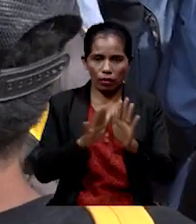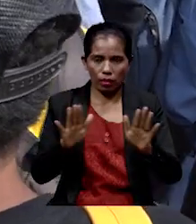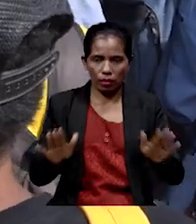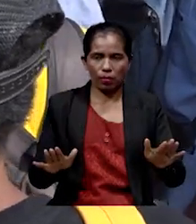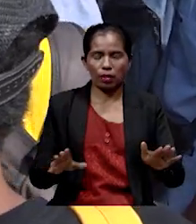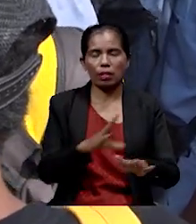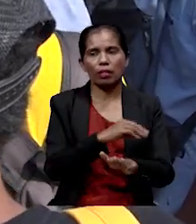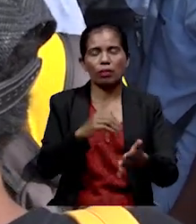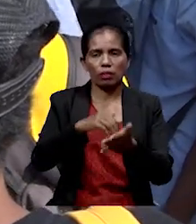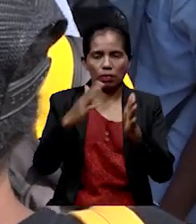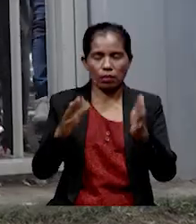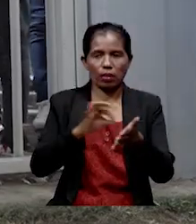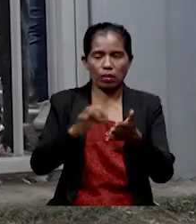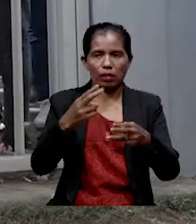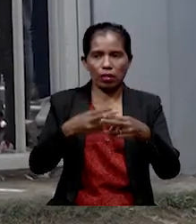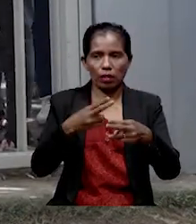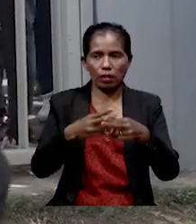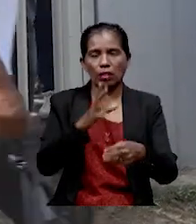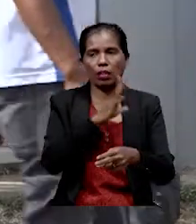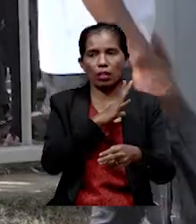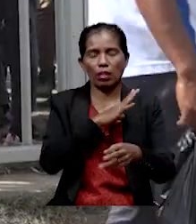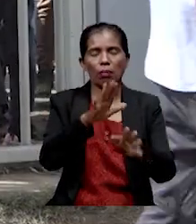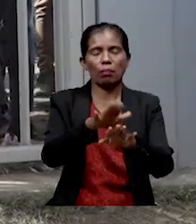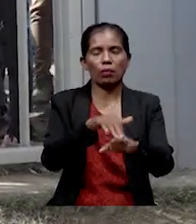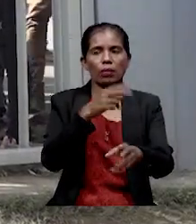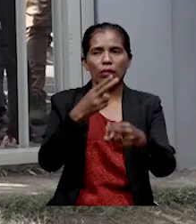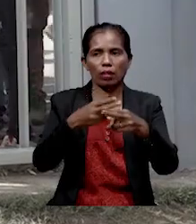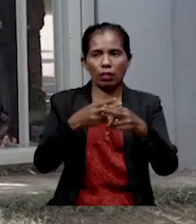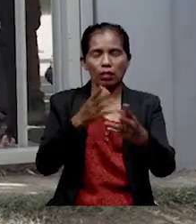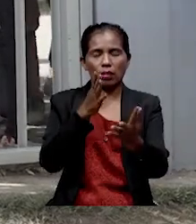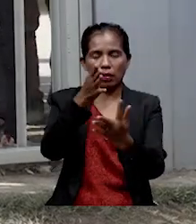sira nem bem para tu para resistir naran tem que hang bolunaran tama ba iha